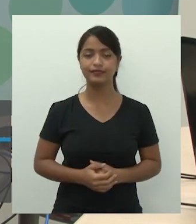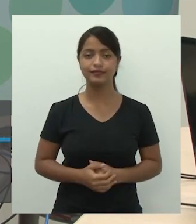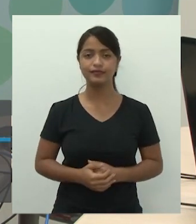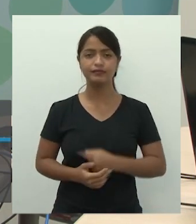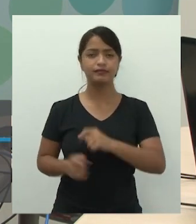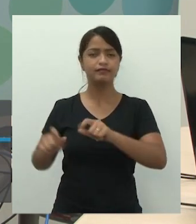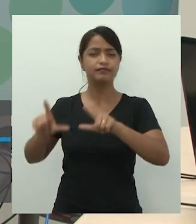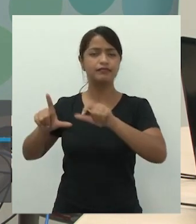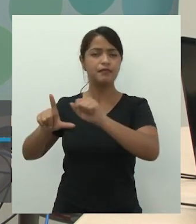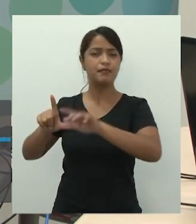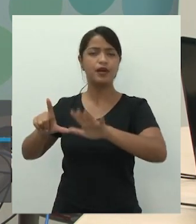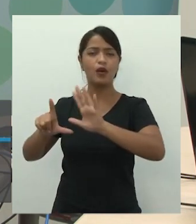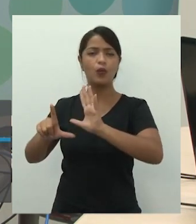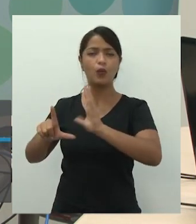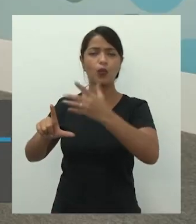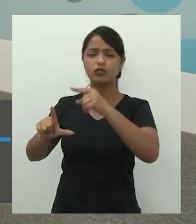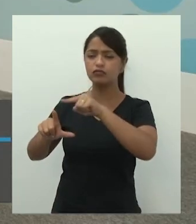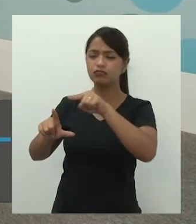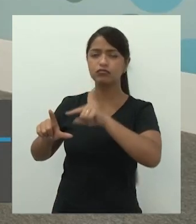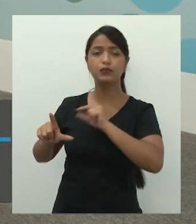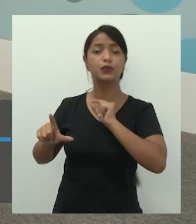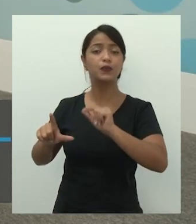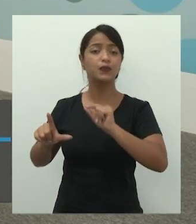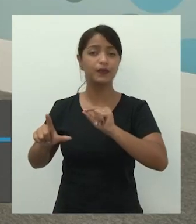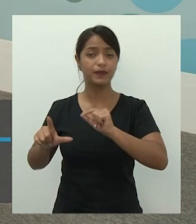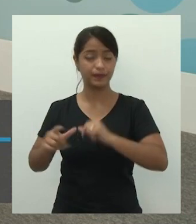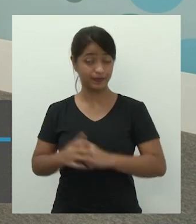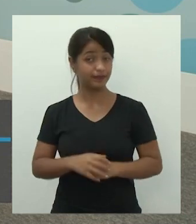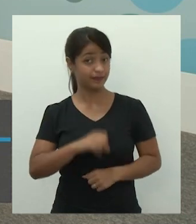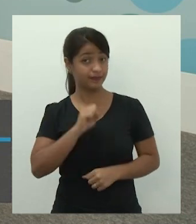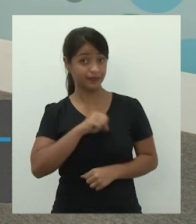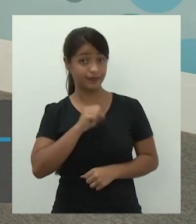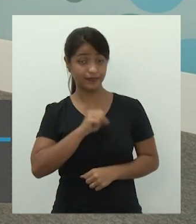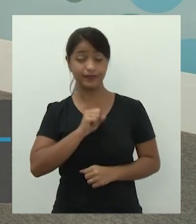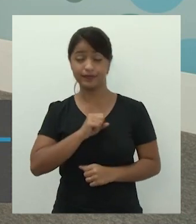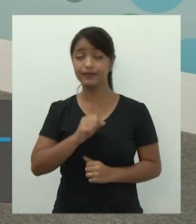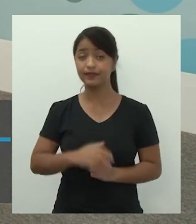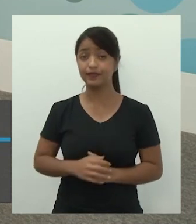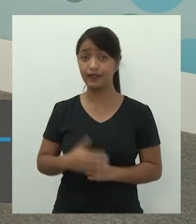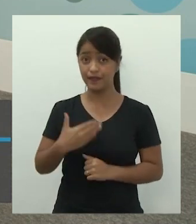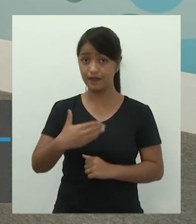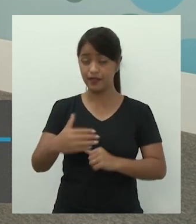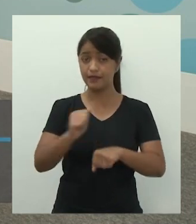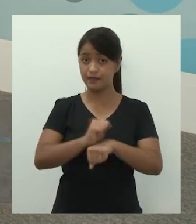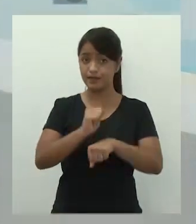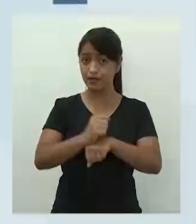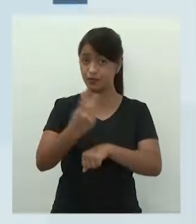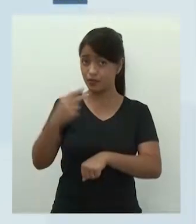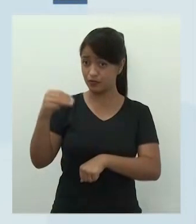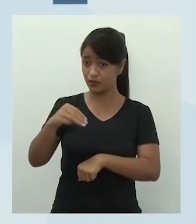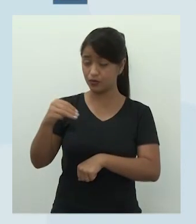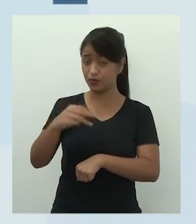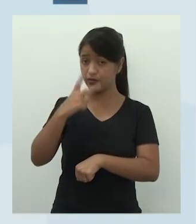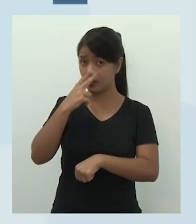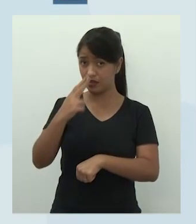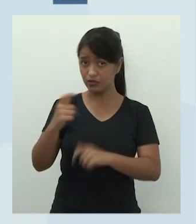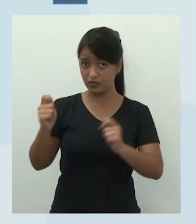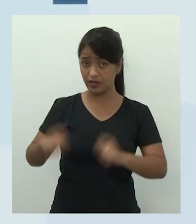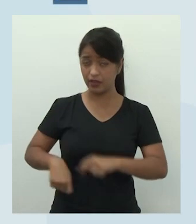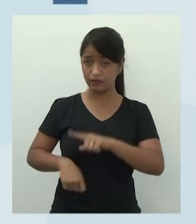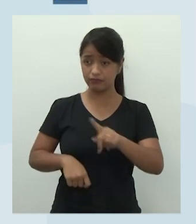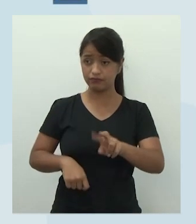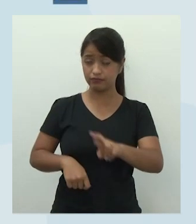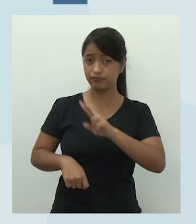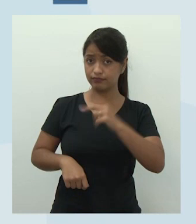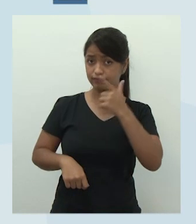acontecendo ali naquela cena, né, professora Janaína? Exatamente. Teremos, então, uma interação 2 minutos, a professora acredita que eles